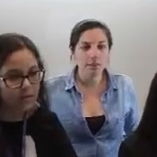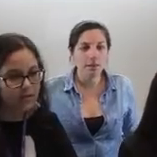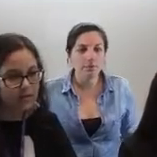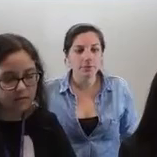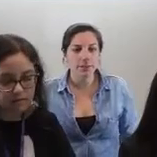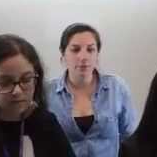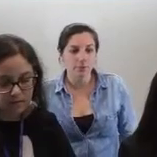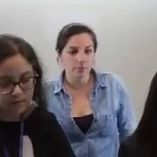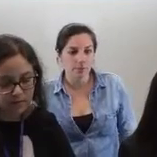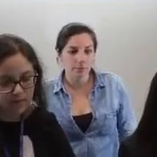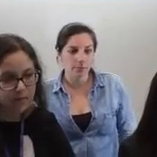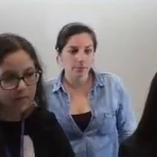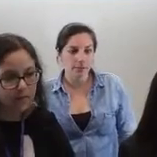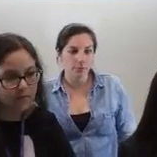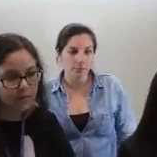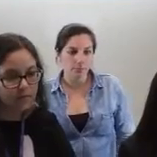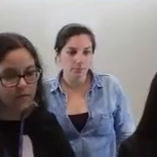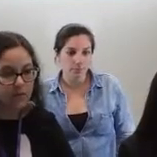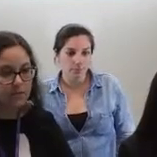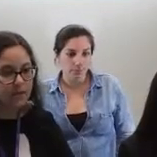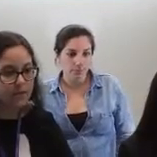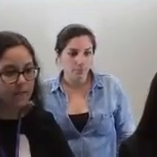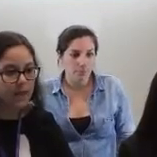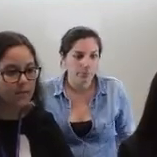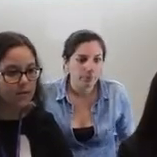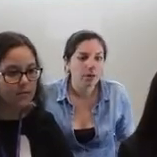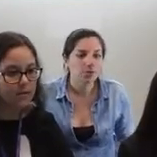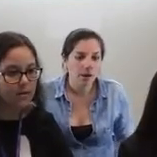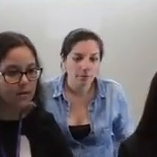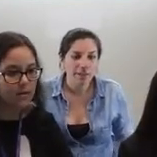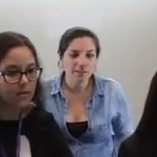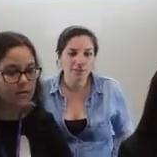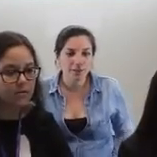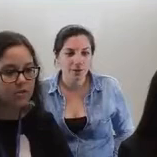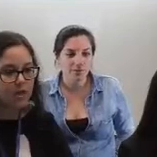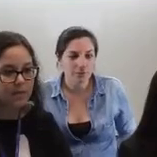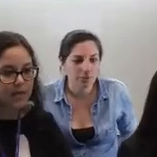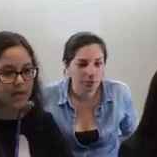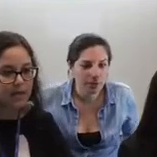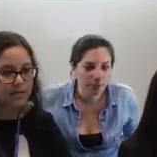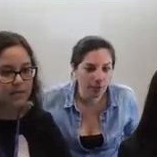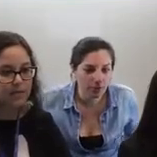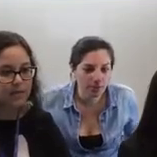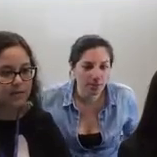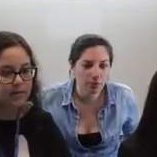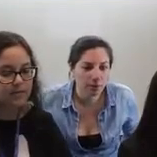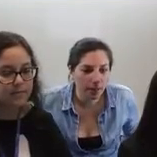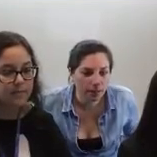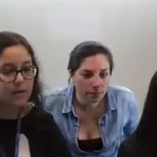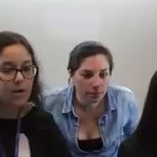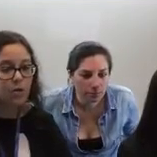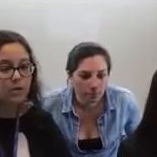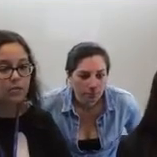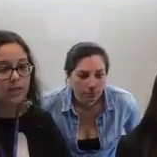né? Emília Ferreiro. Espaço Ferreiro. Vamos ver só a Emília. Aí mostra Já ali, aparece, olha ali, ó. Já aparece. As páginas que tem o